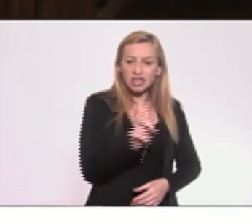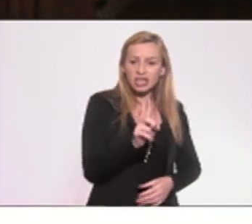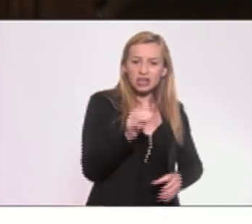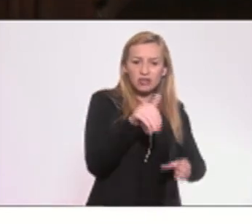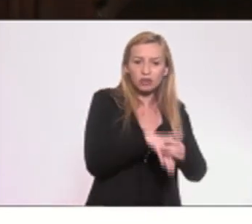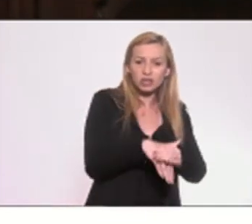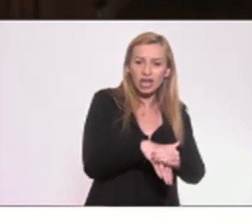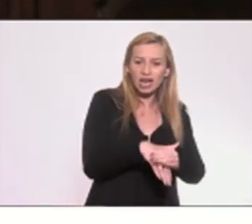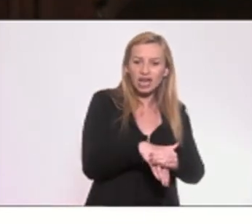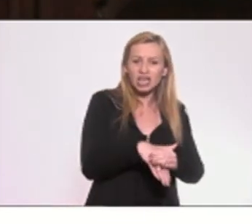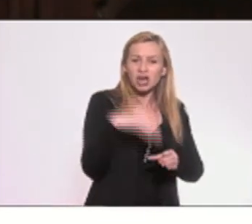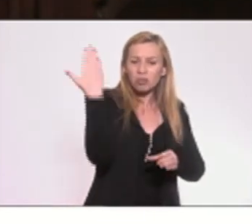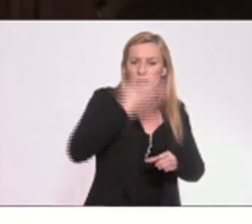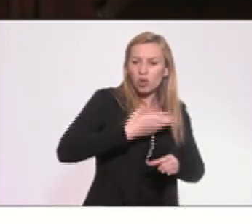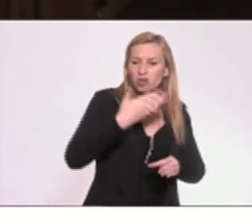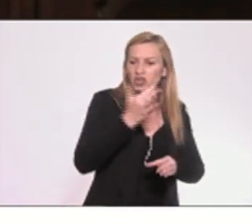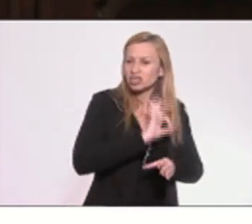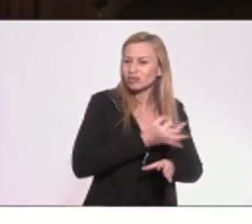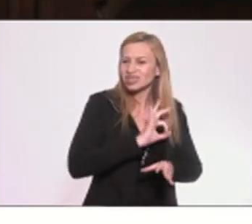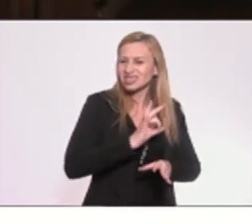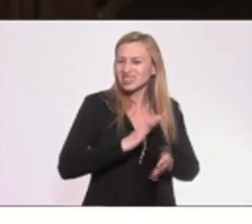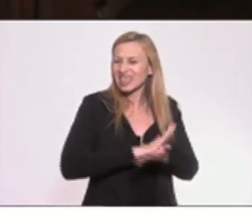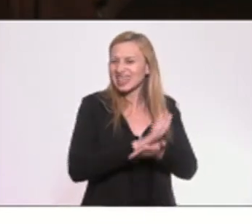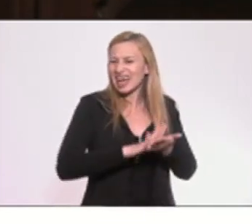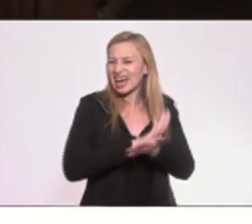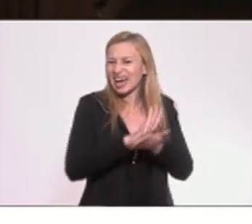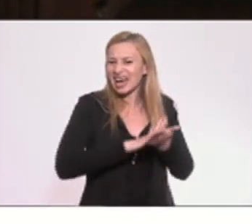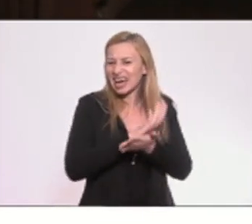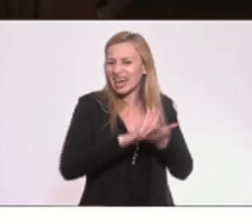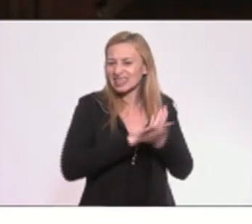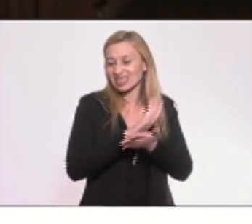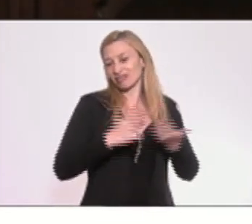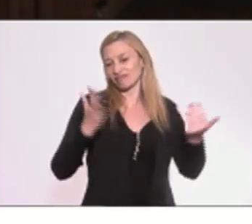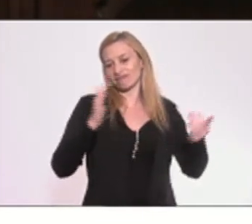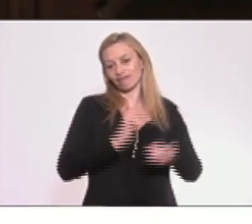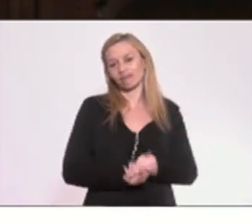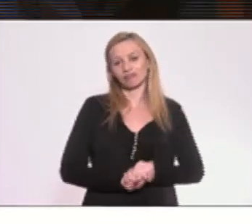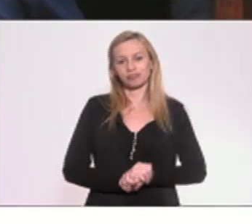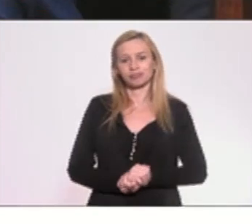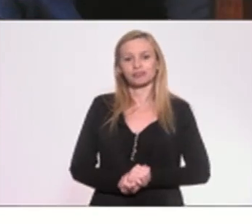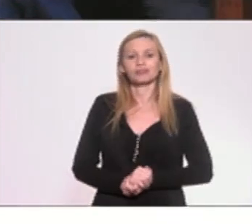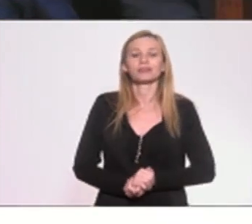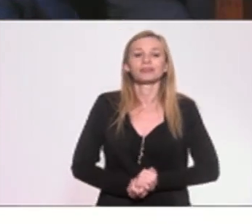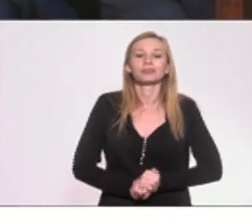os elementos totais, sem o funcionamento pleno dessa casa.